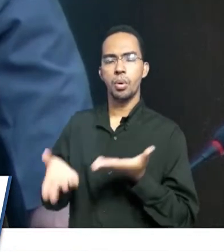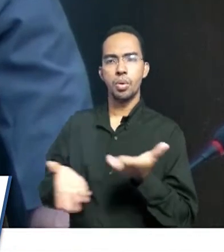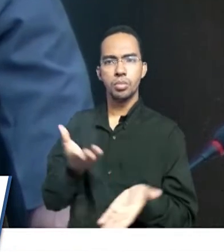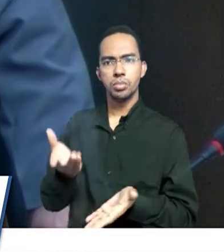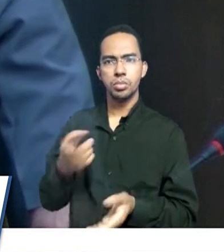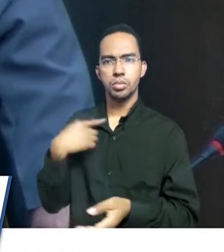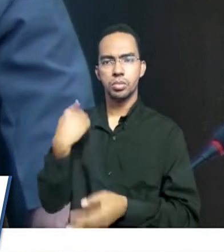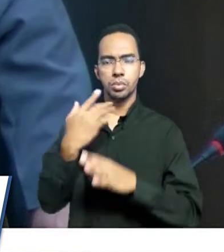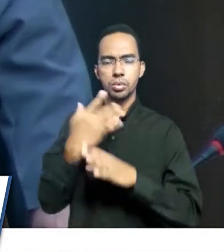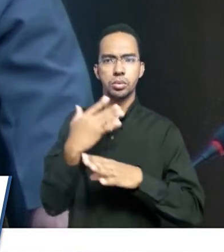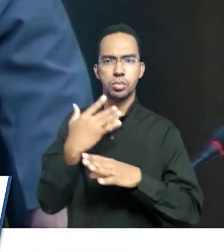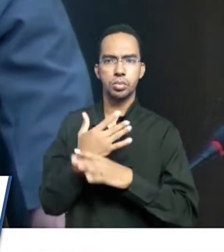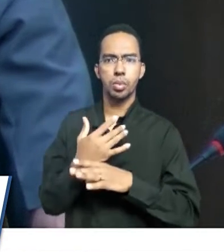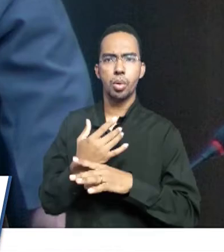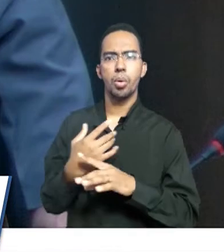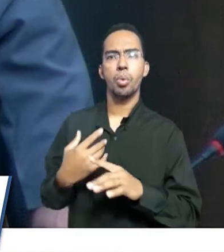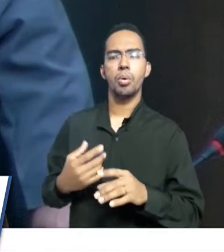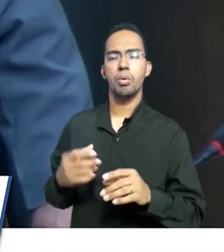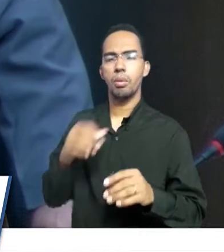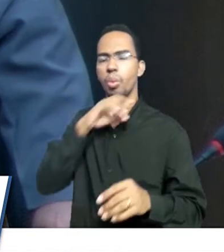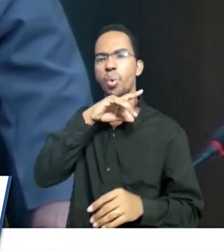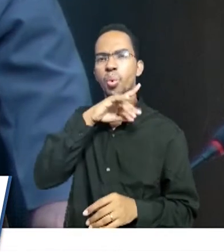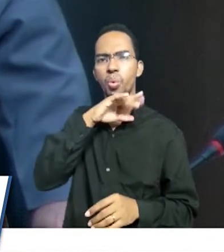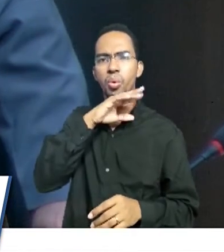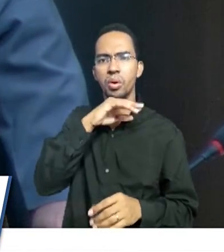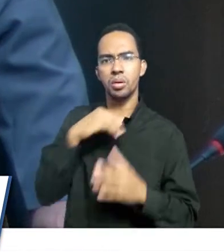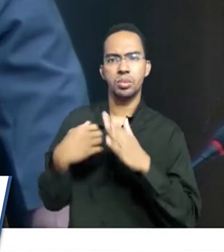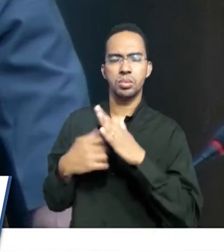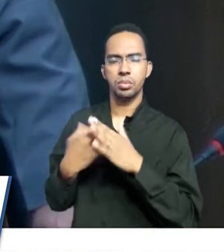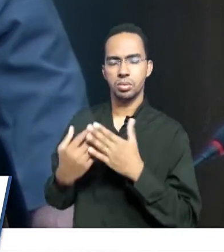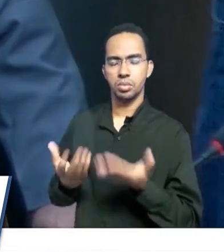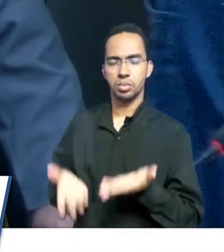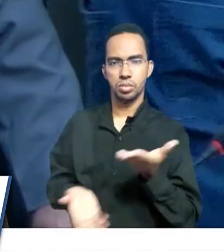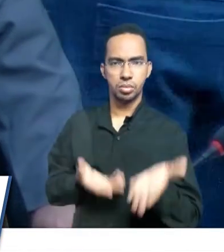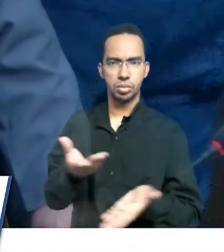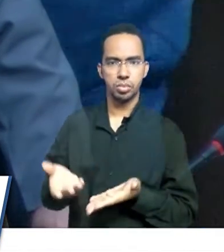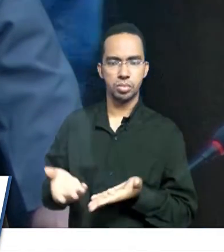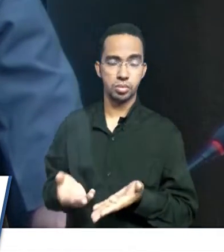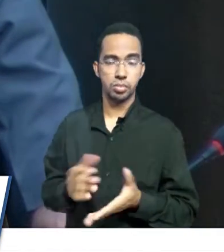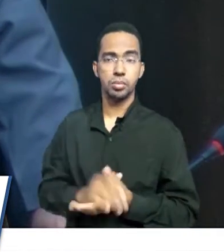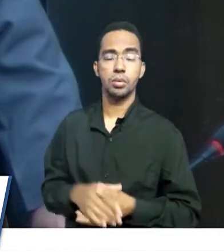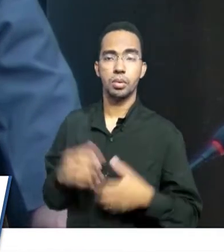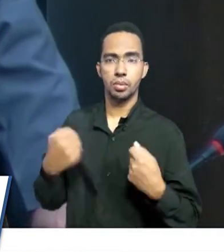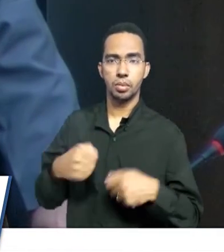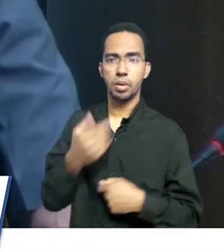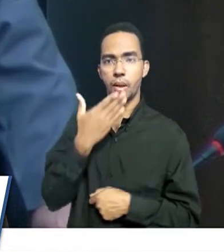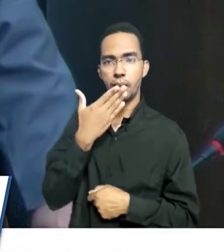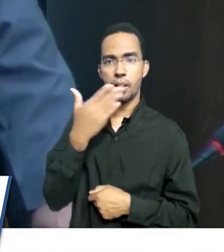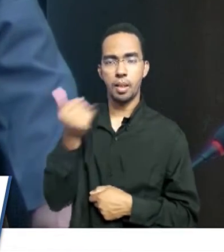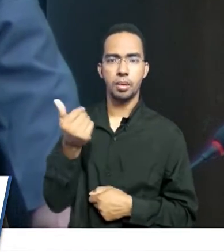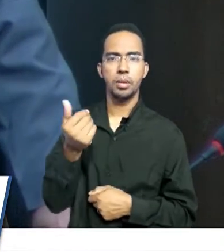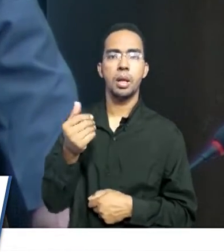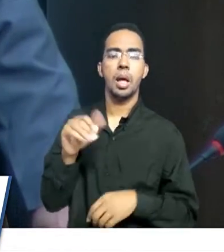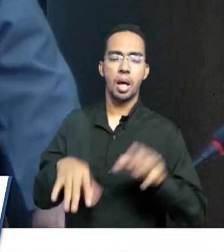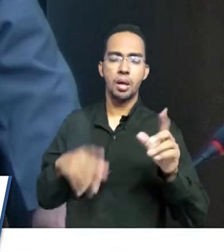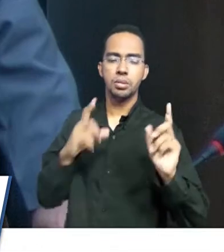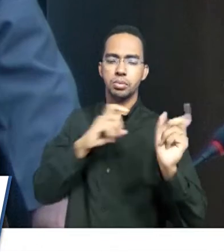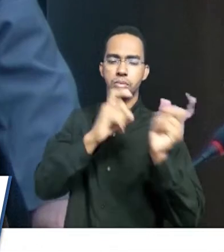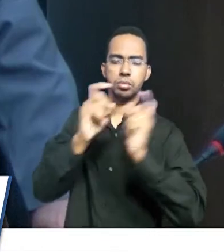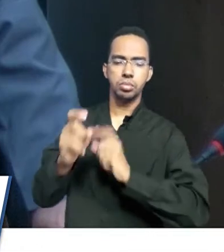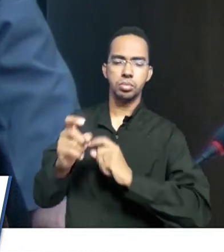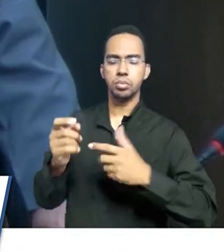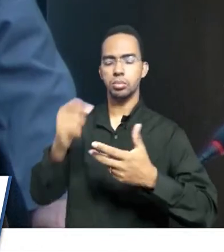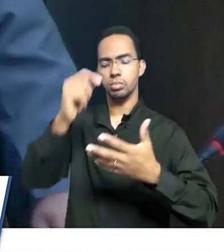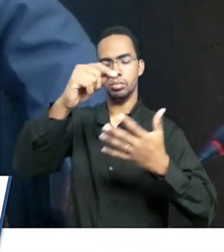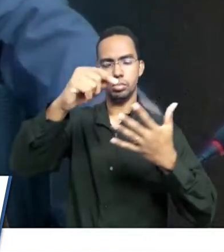é horrível essa prestação de serviço. Horrível. Precisa melhorar muito. Às vezes nós discutimos alguns pontos de vista da empresa